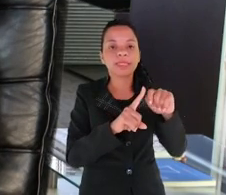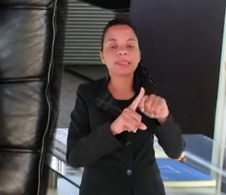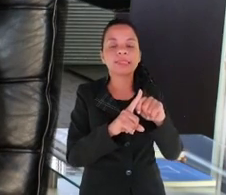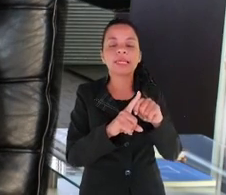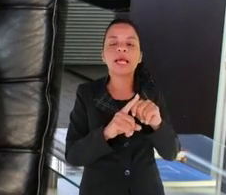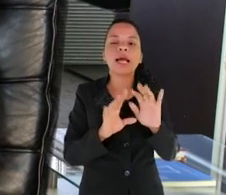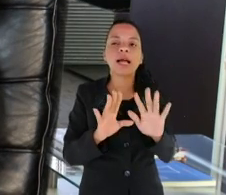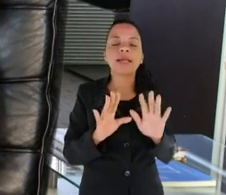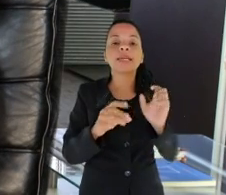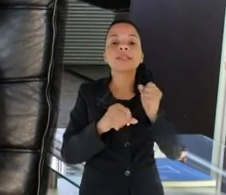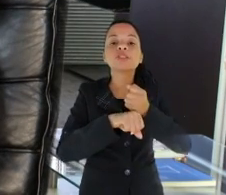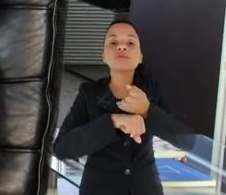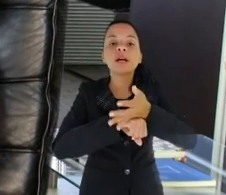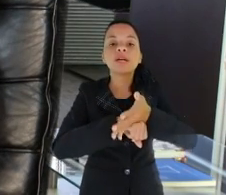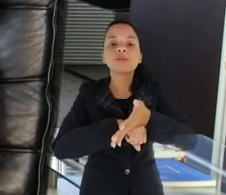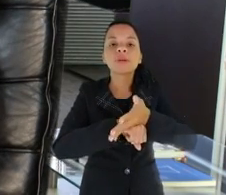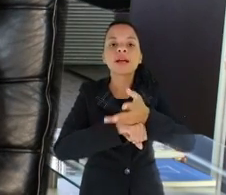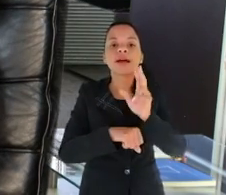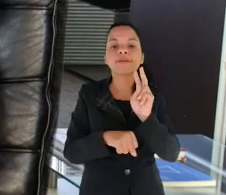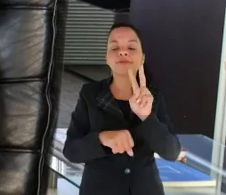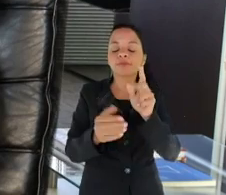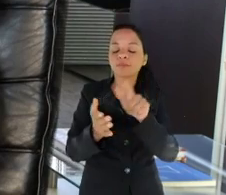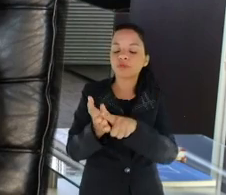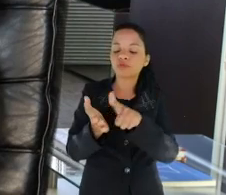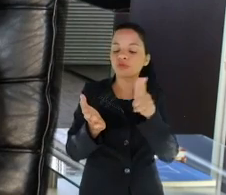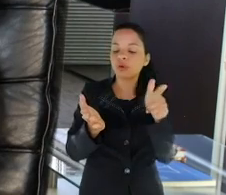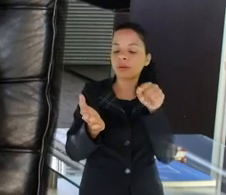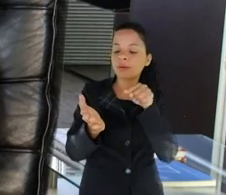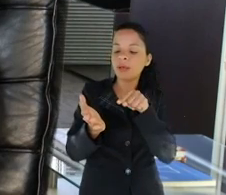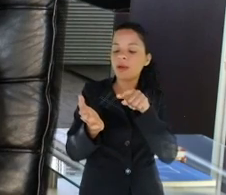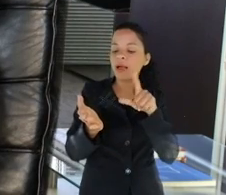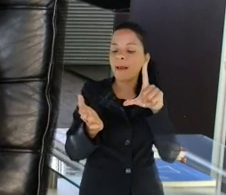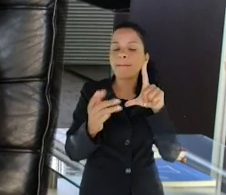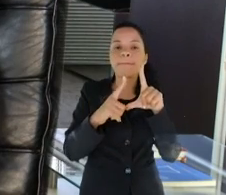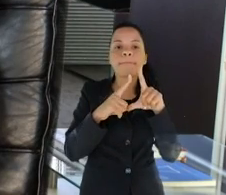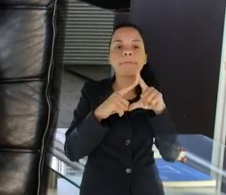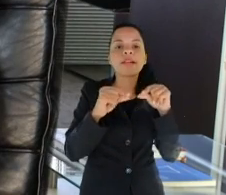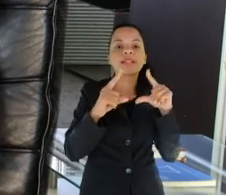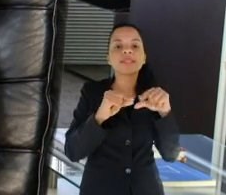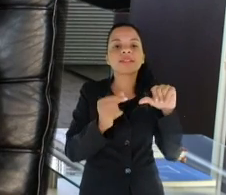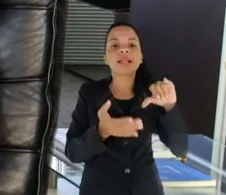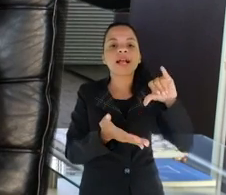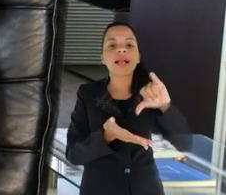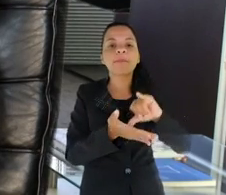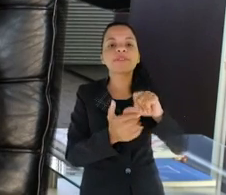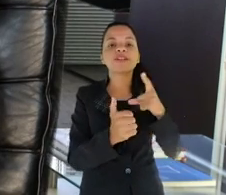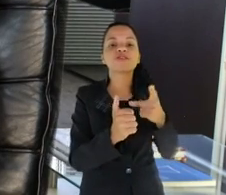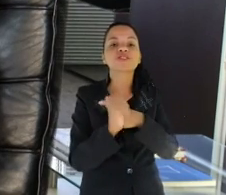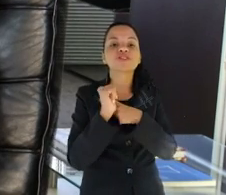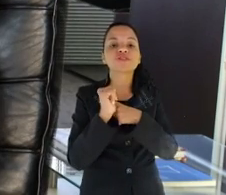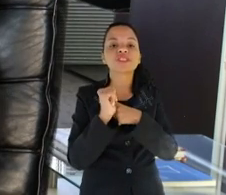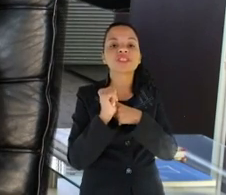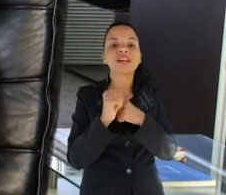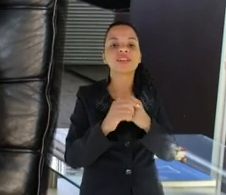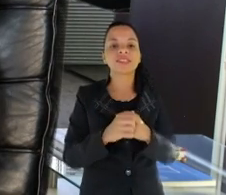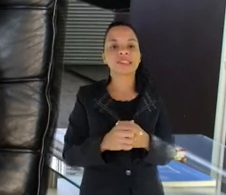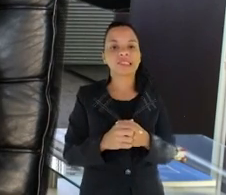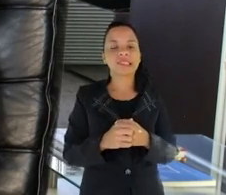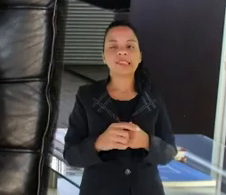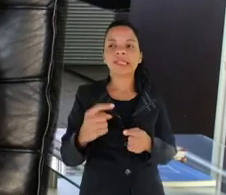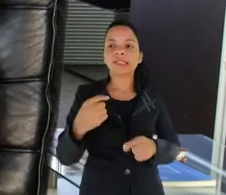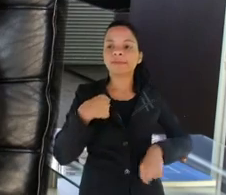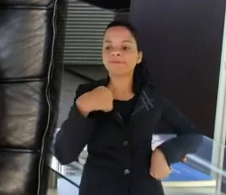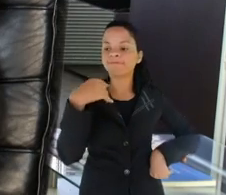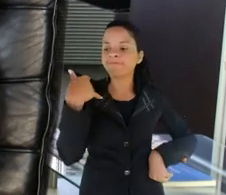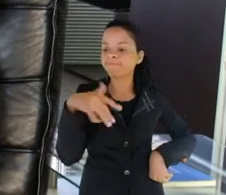olho o título: Brasília, capital dos endividados. Uma notícia negativa, e eu precisava de ler